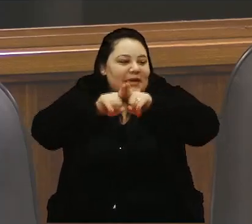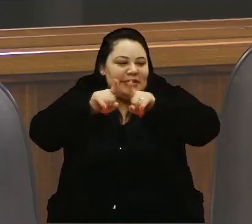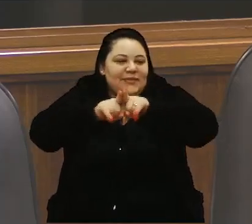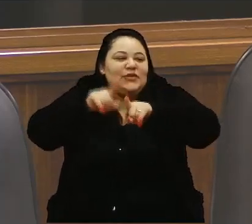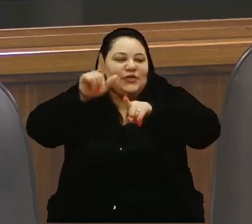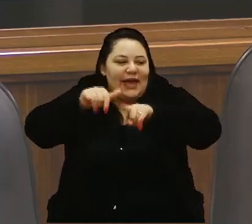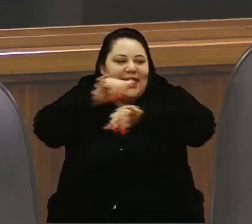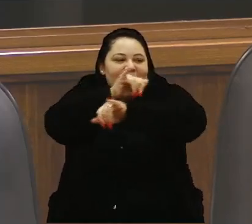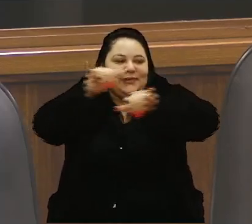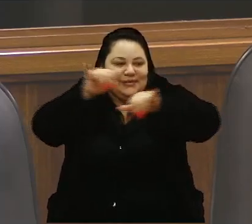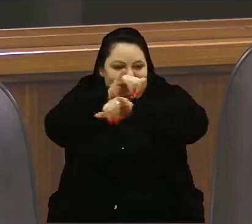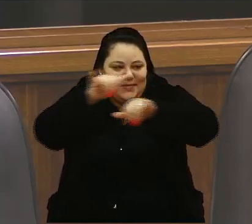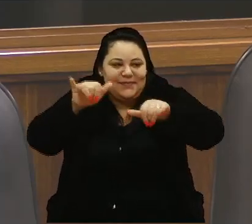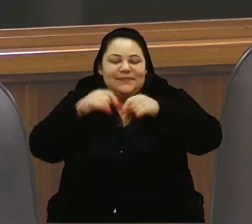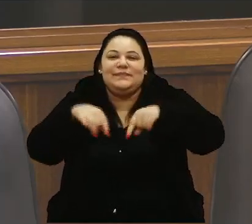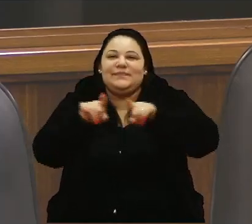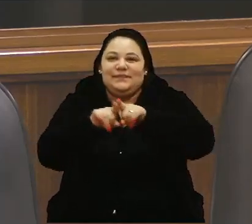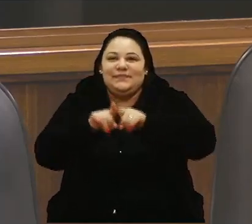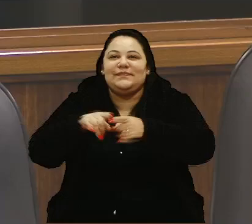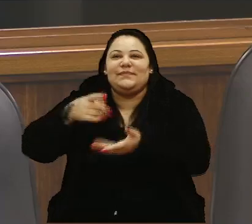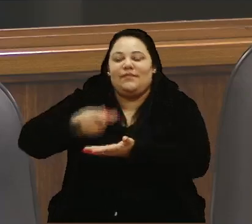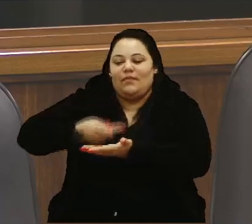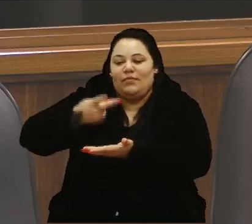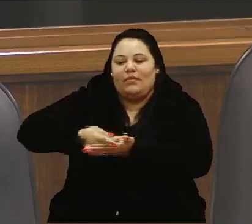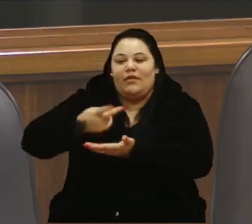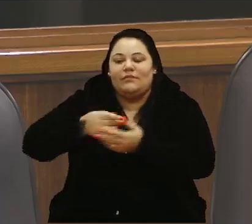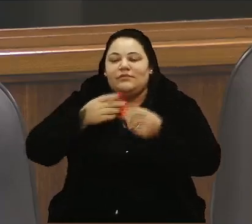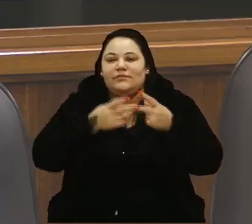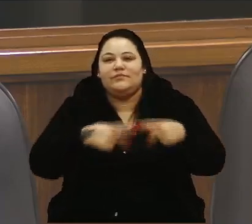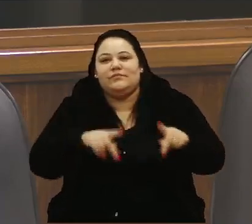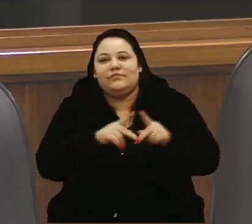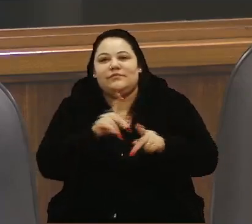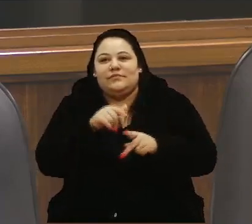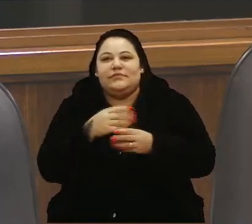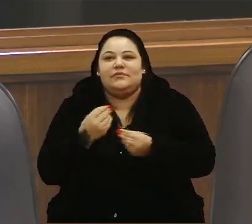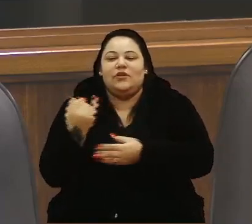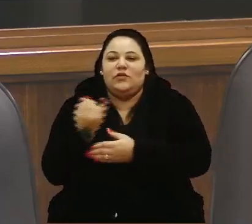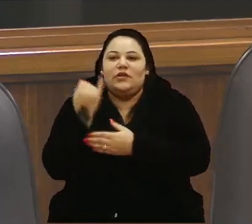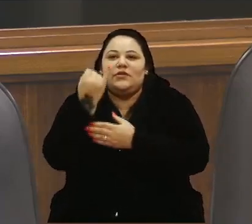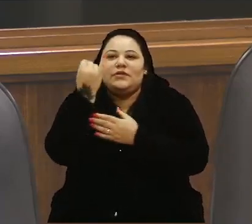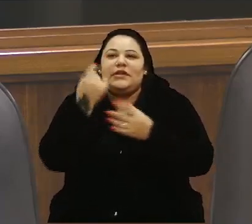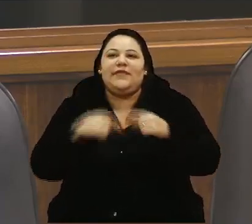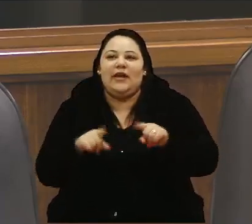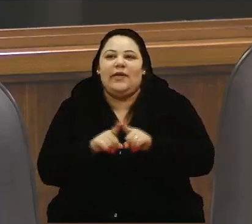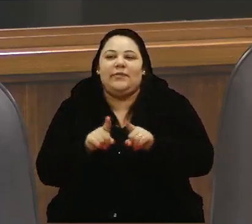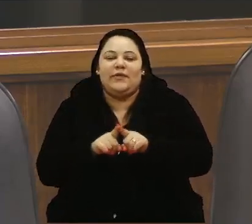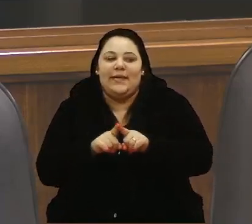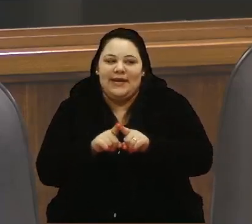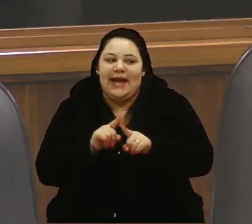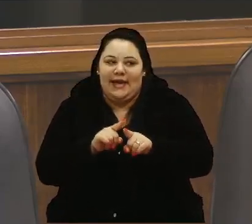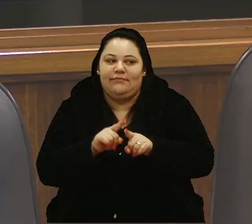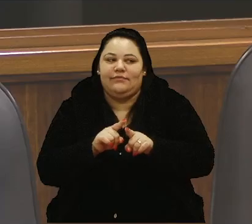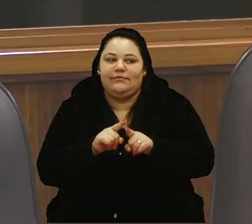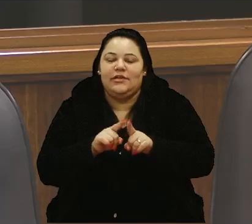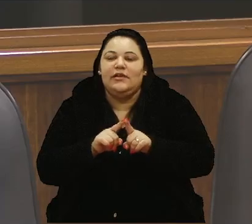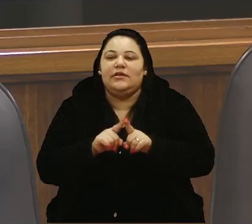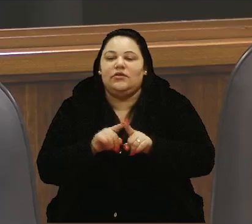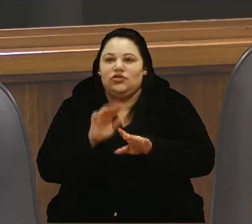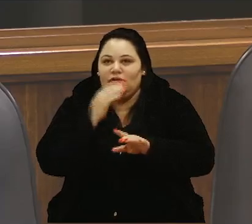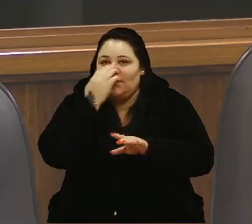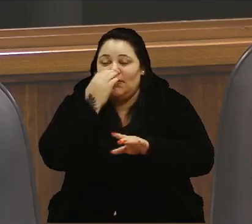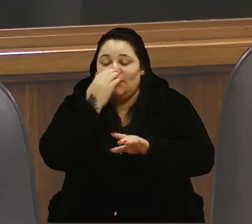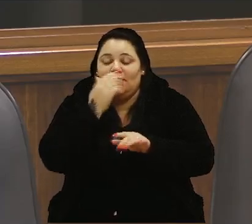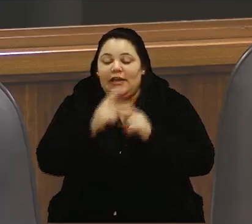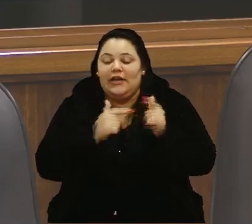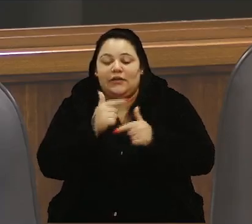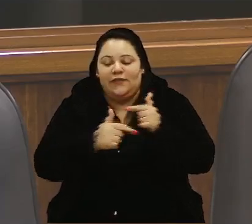que estava sendo dito à população. E é muito importante a gente sempre pensar que quando a gente trata do funcionalismo